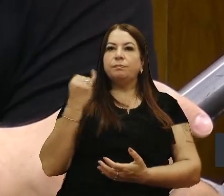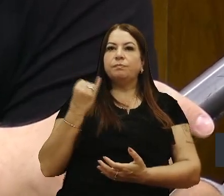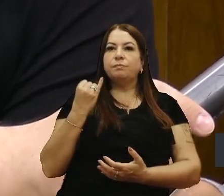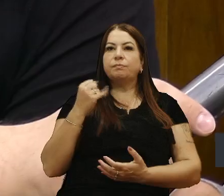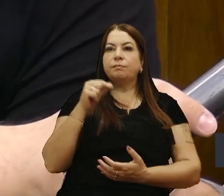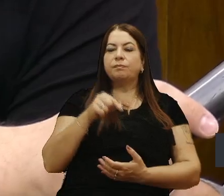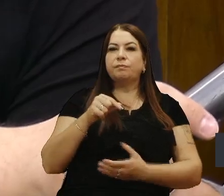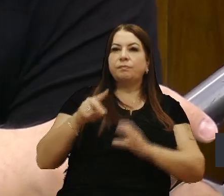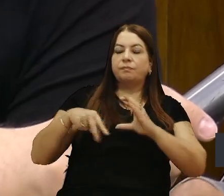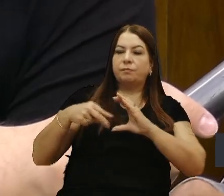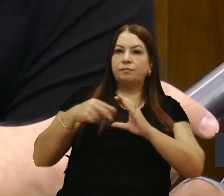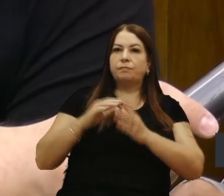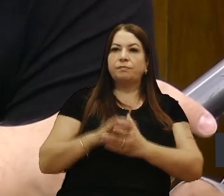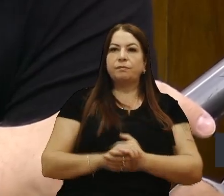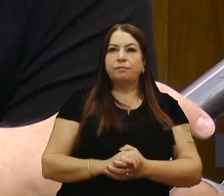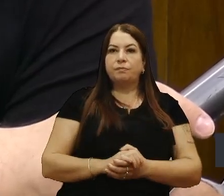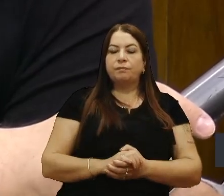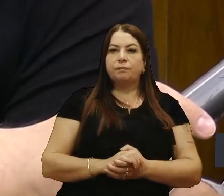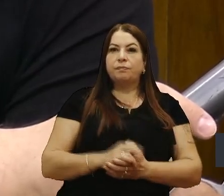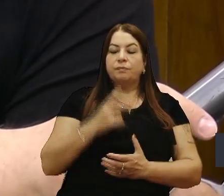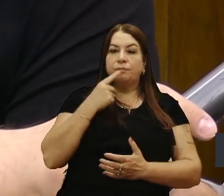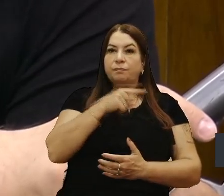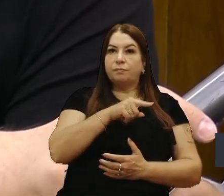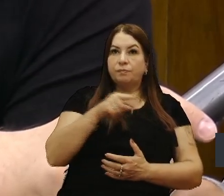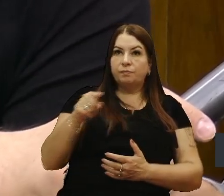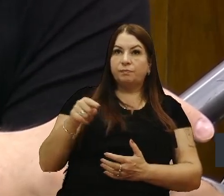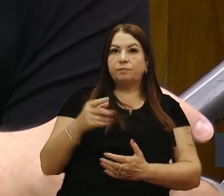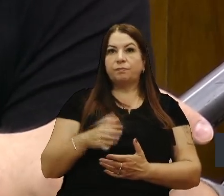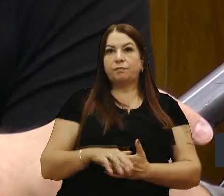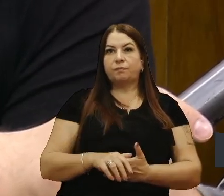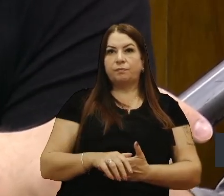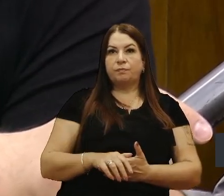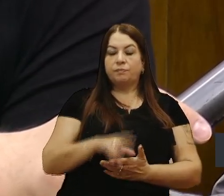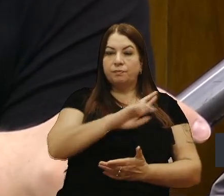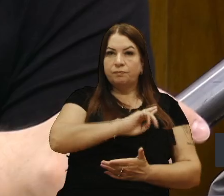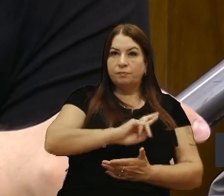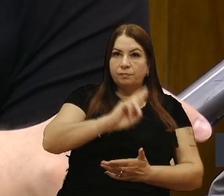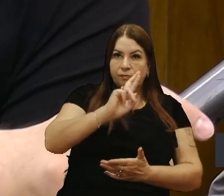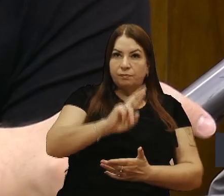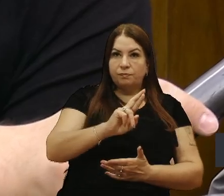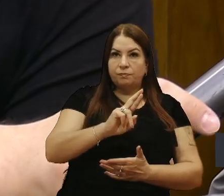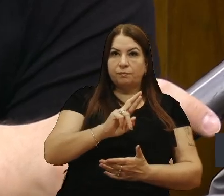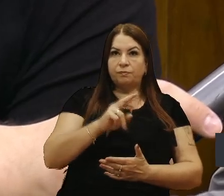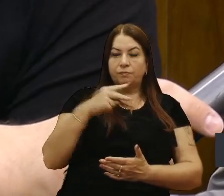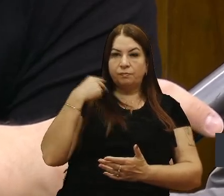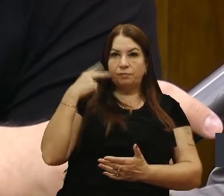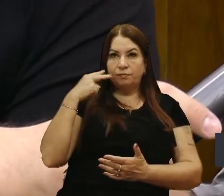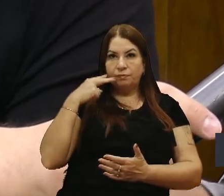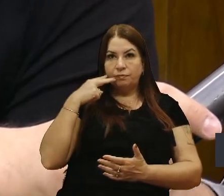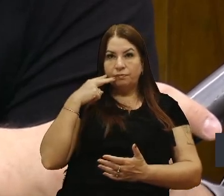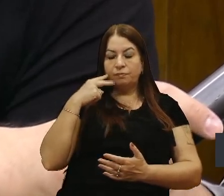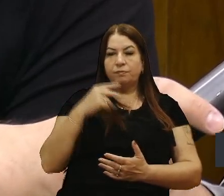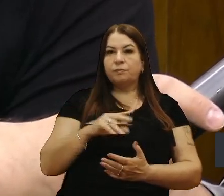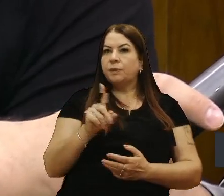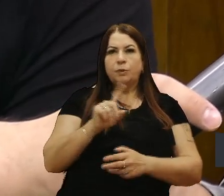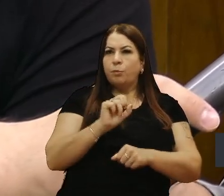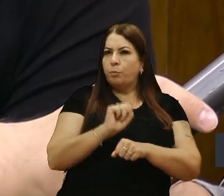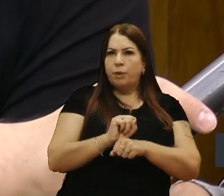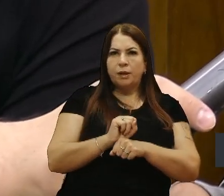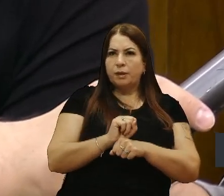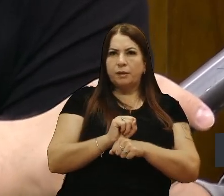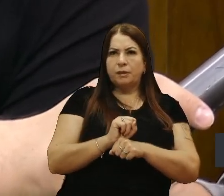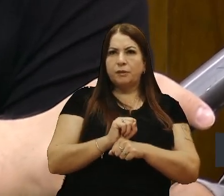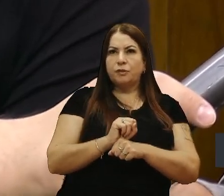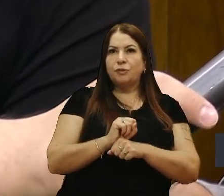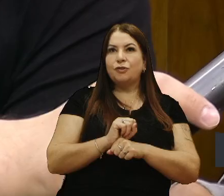Poder Legislativo e dizer para vocês que, tipo, vocês representantes, né, nossos vereadores, que não parem de